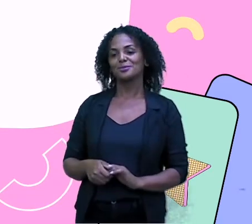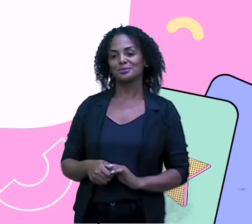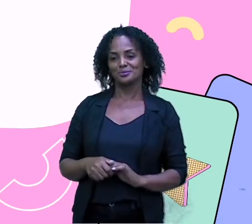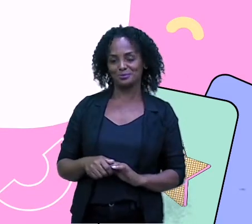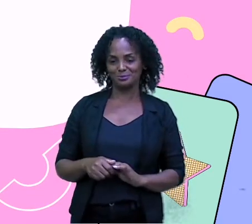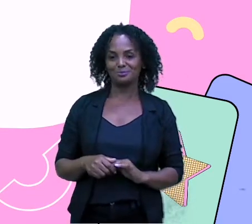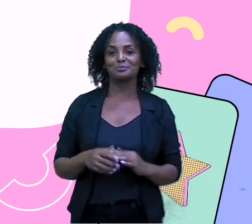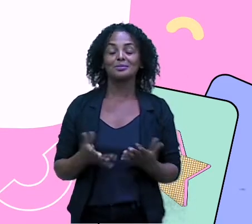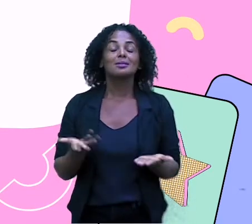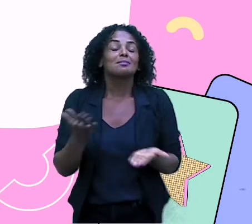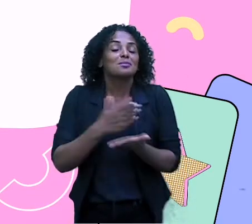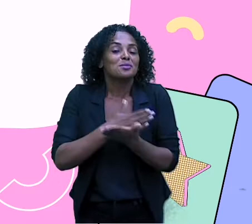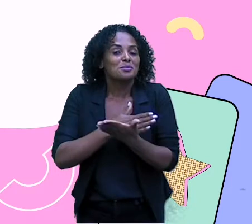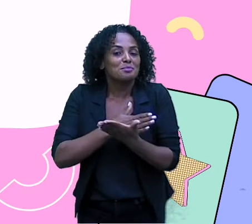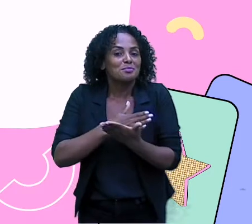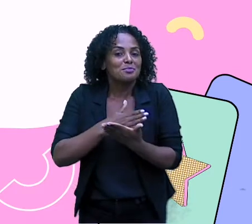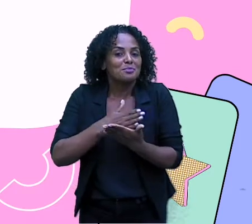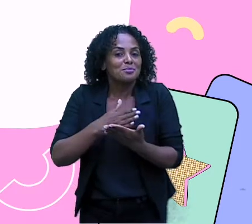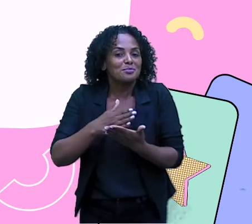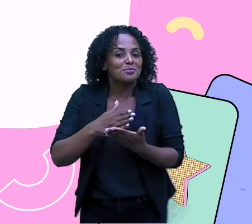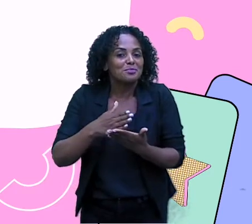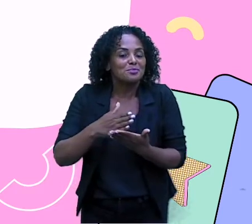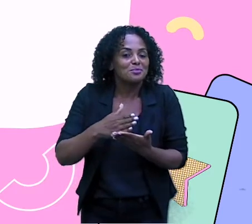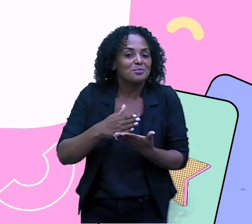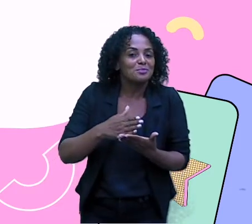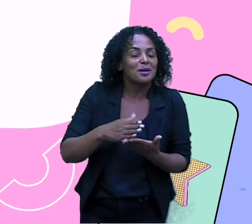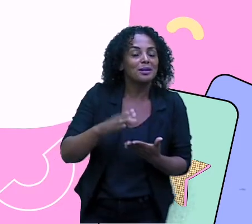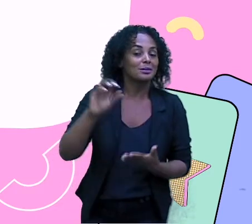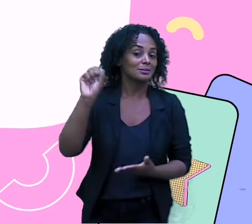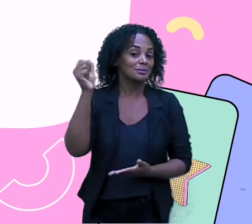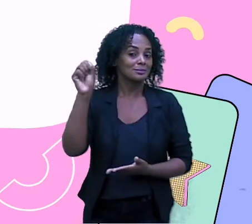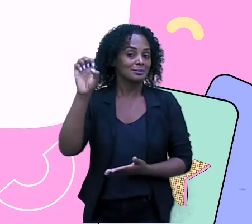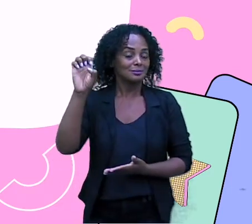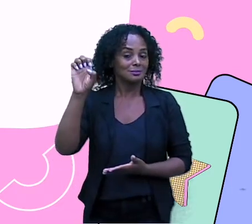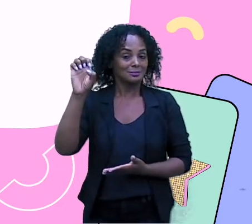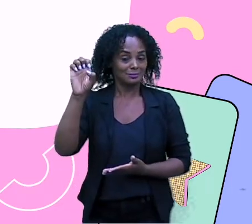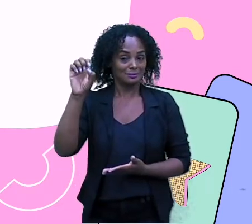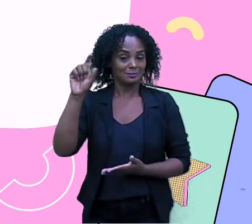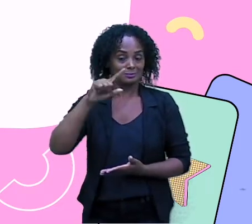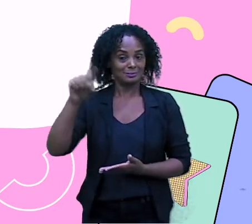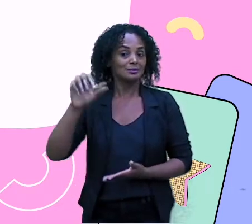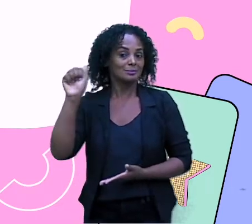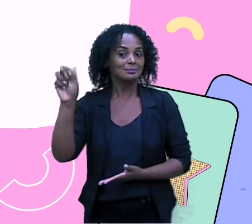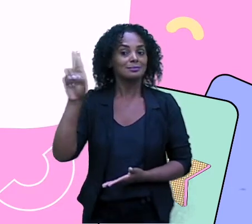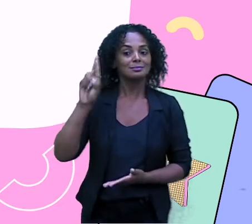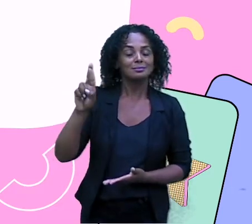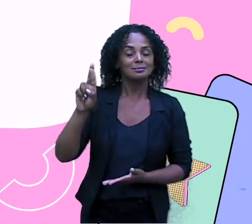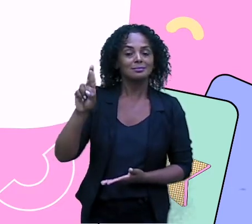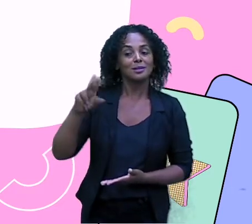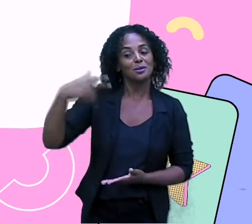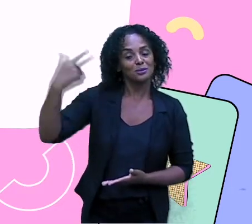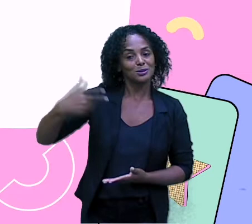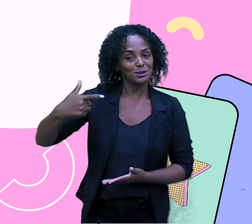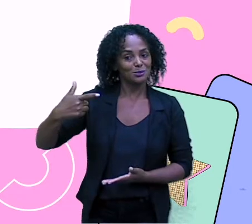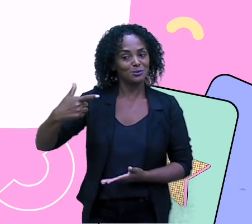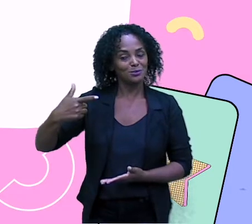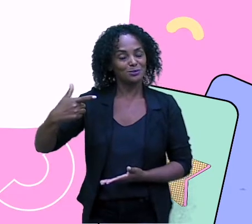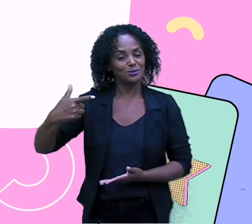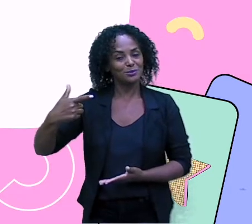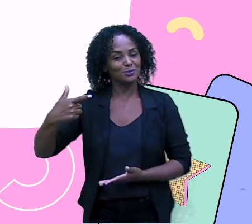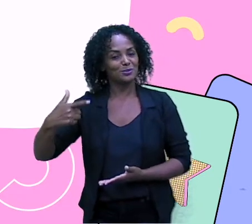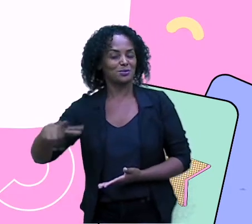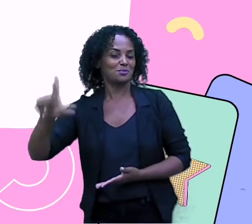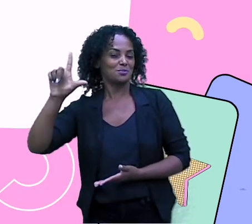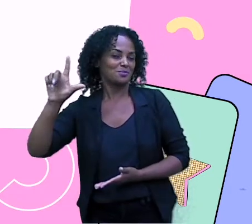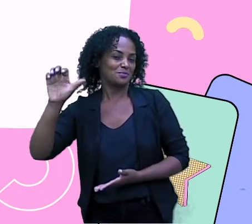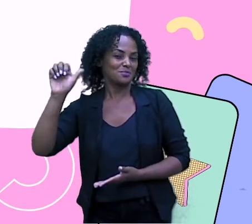Yes! Agora quem vai começar será o César. E o player two, o segundo jogador, será o Lion. Fiquem na